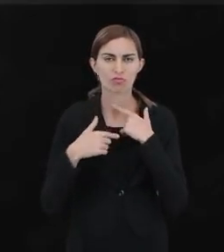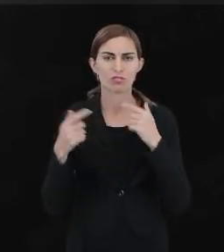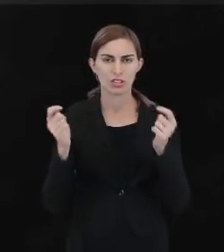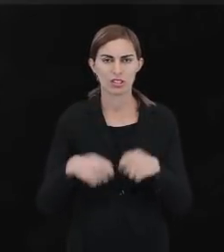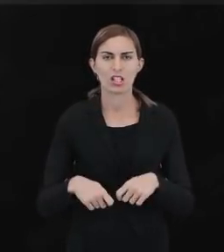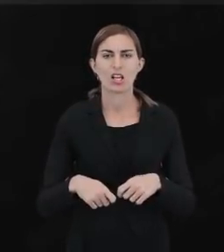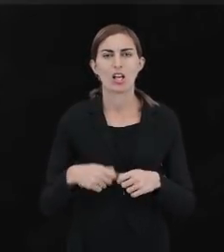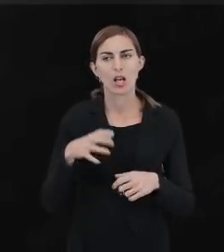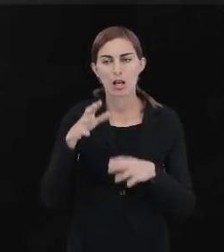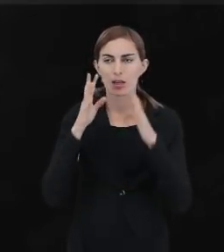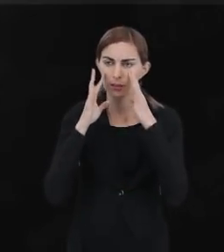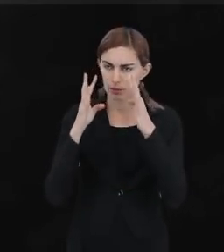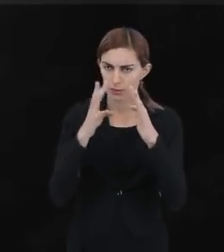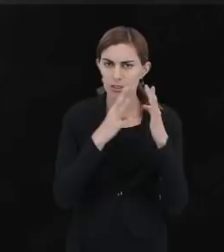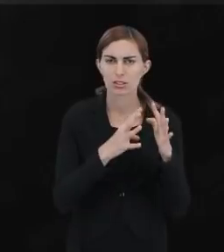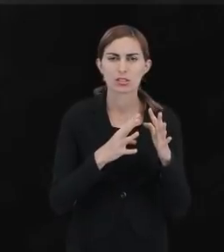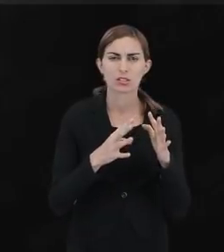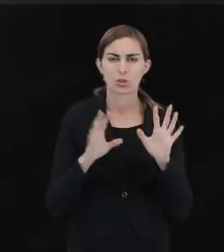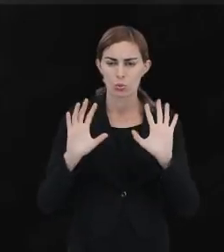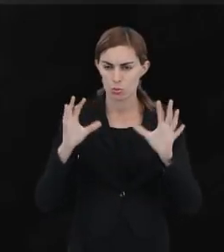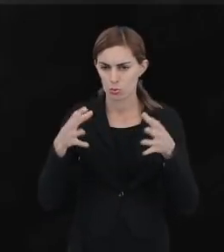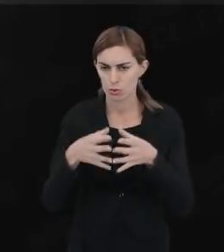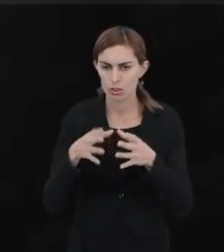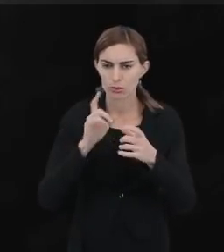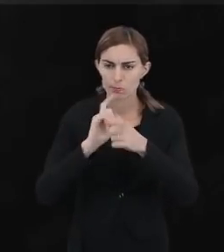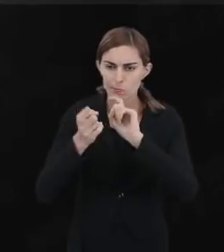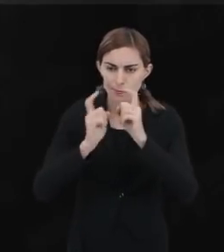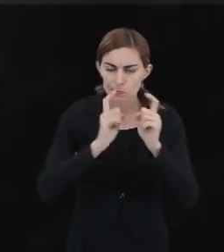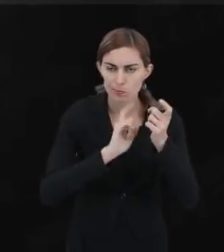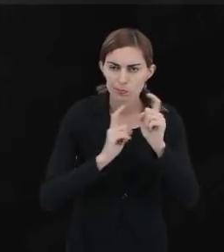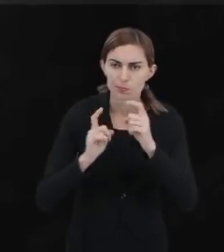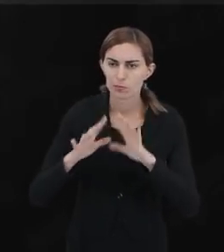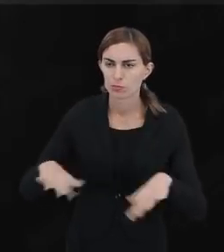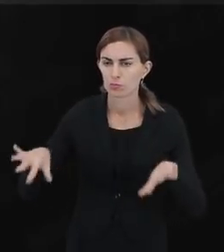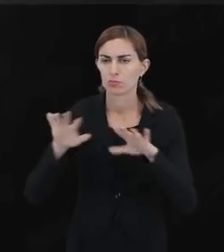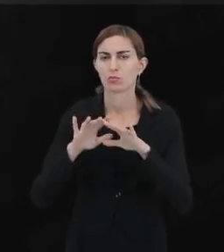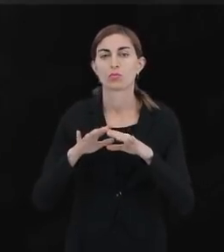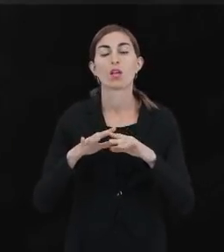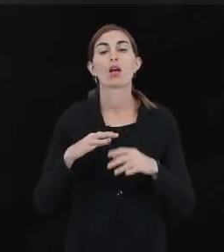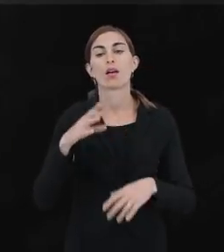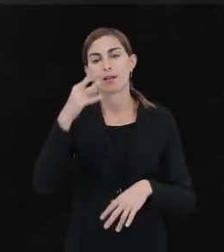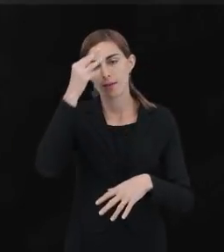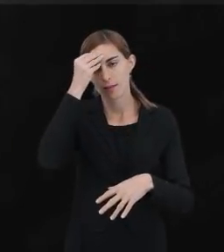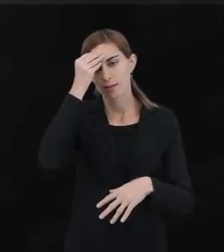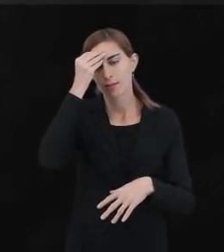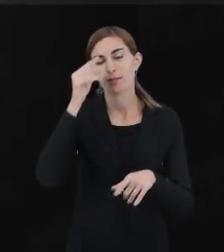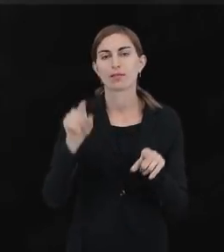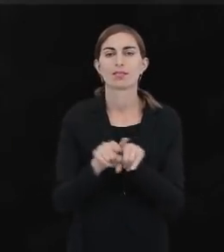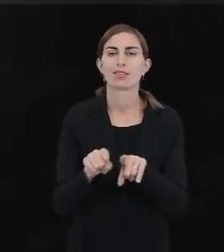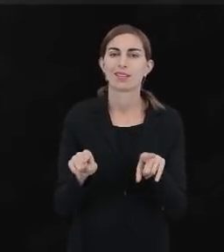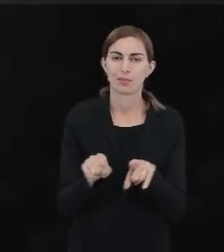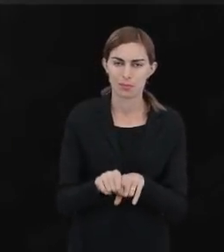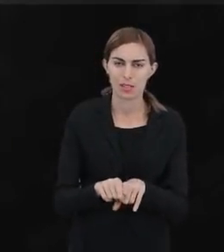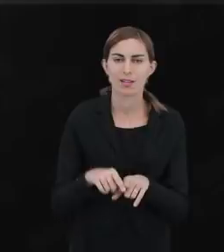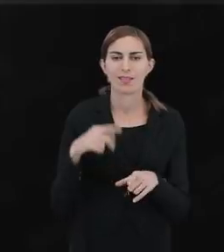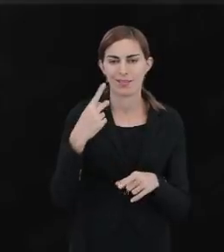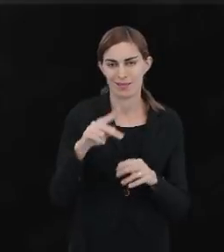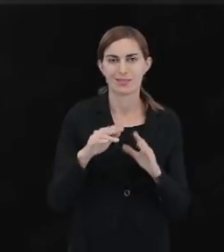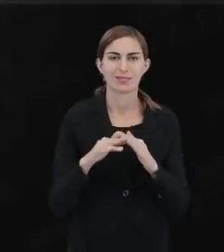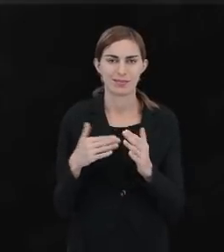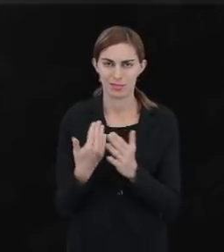escuta do coletivo e fica sendo também aquela